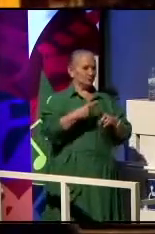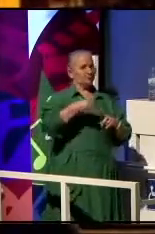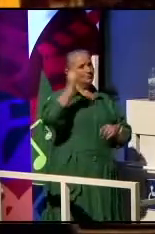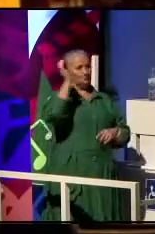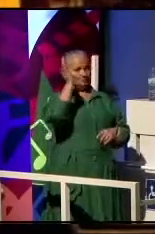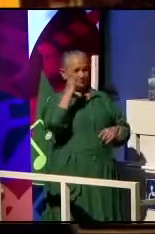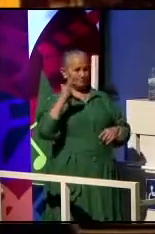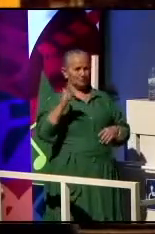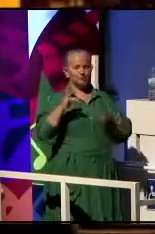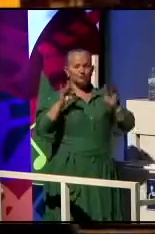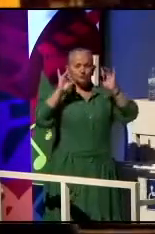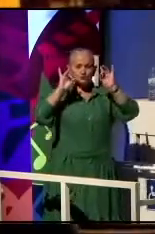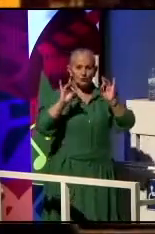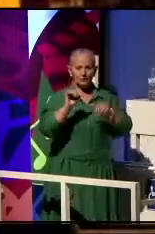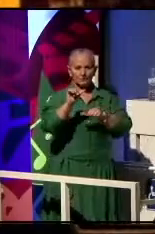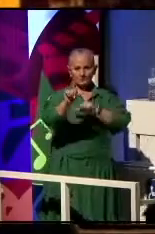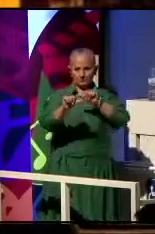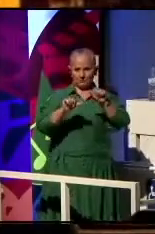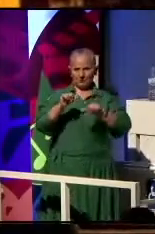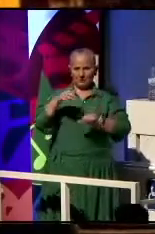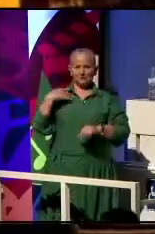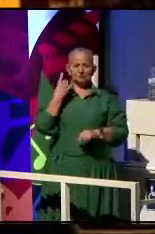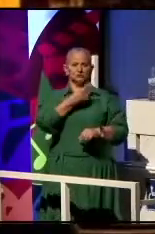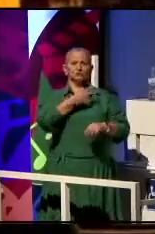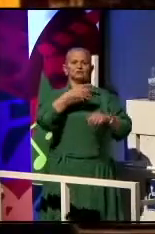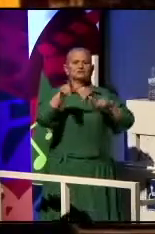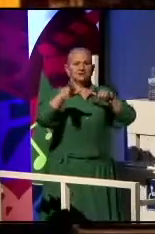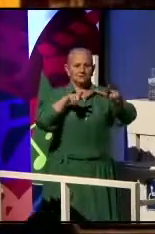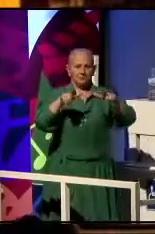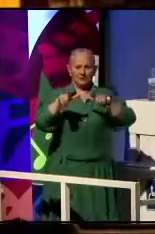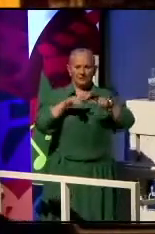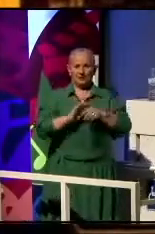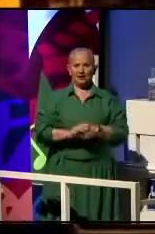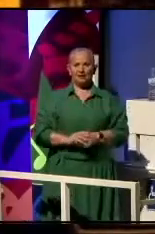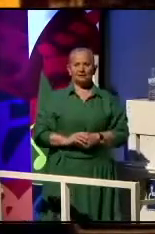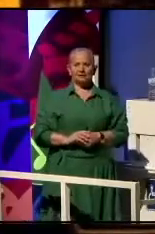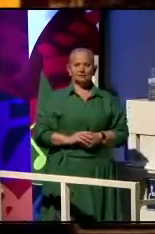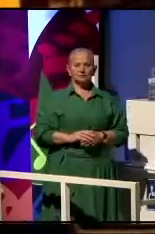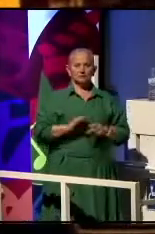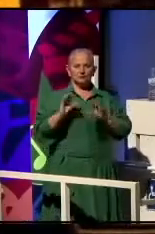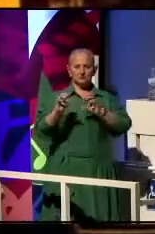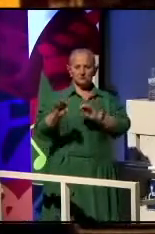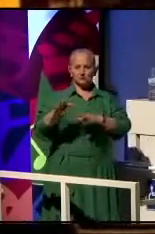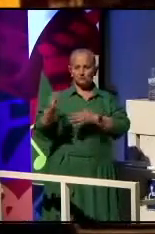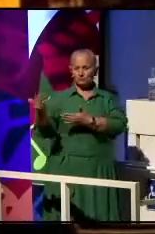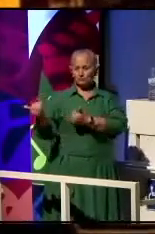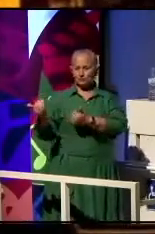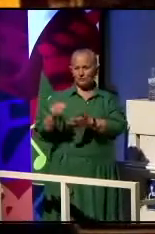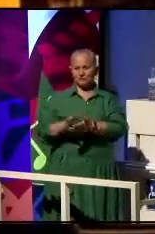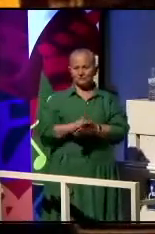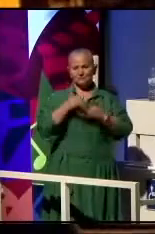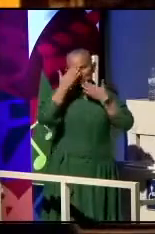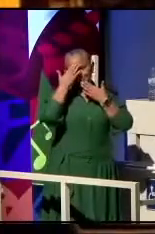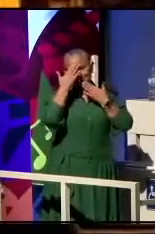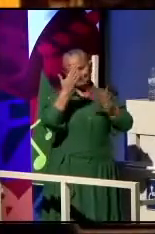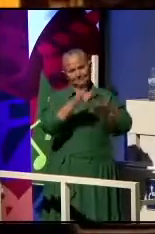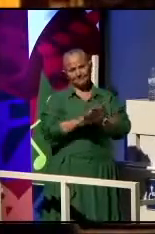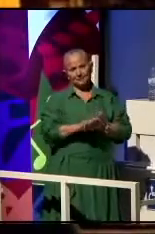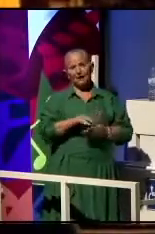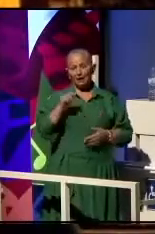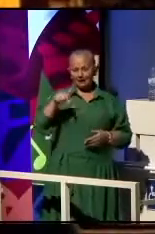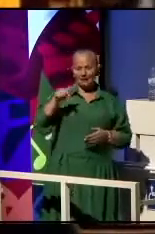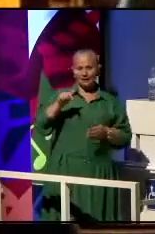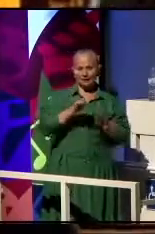gente trabalhar bastante a educação, formar bem os nossos jovens. Muito obrigada a todos vocês. E aqui, que se vocês tiverem interesse,